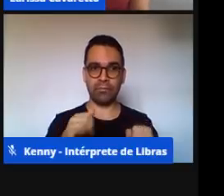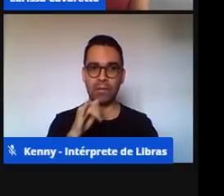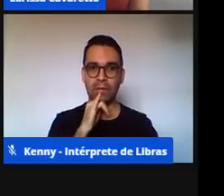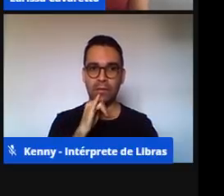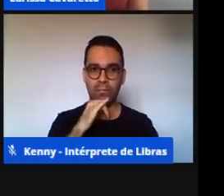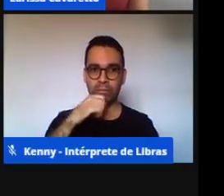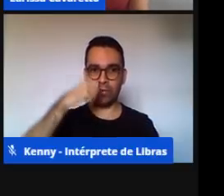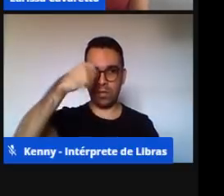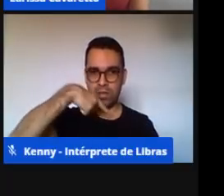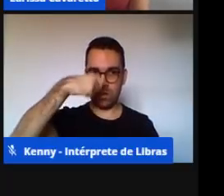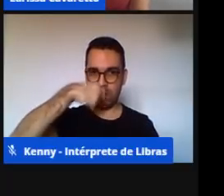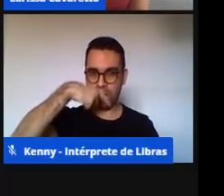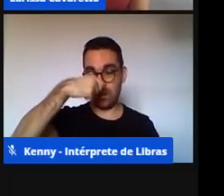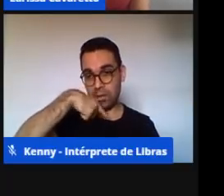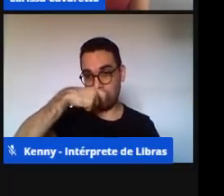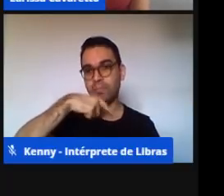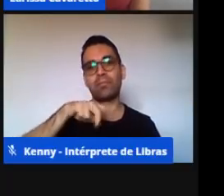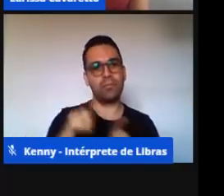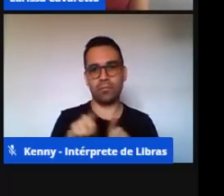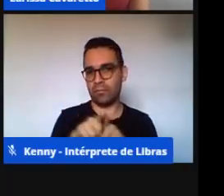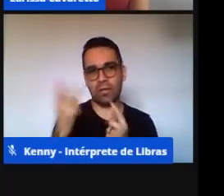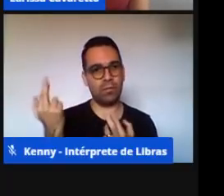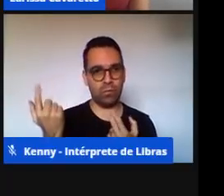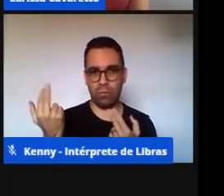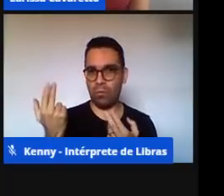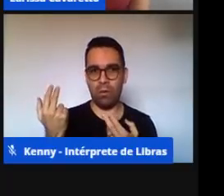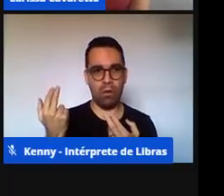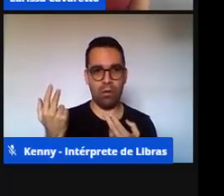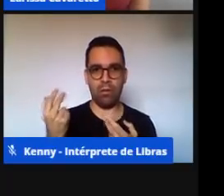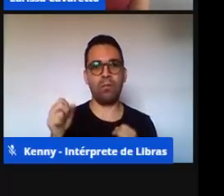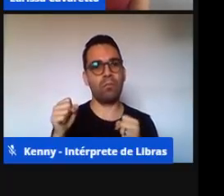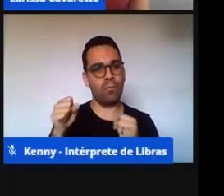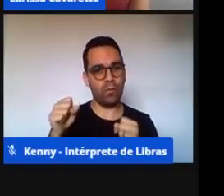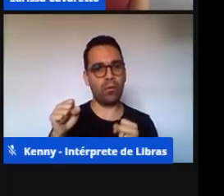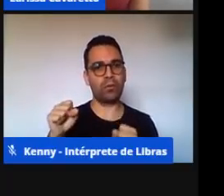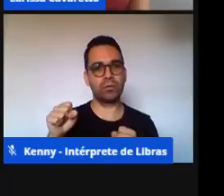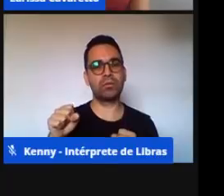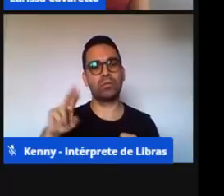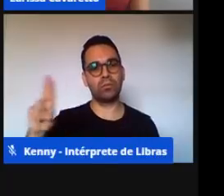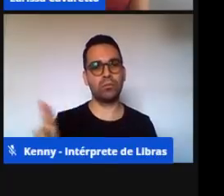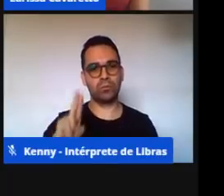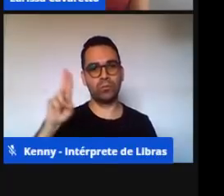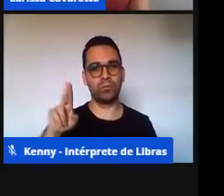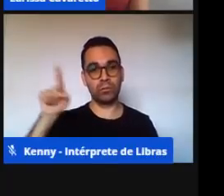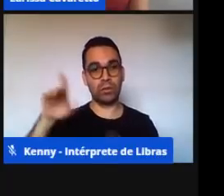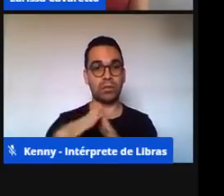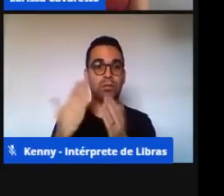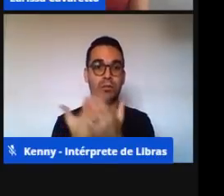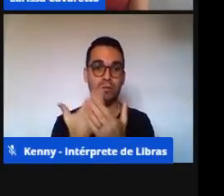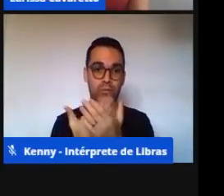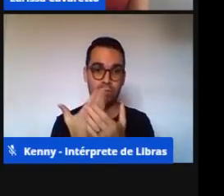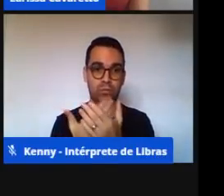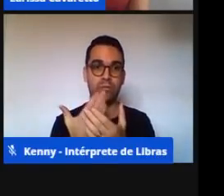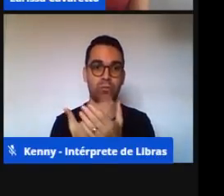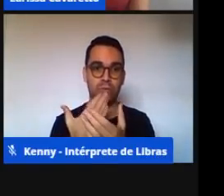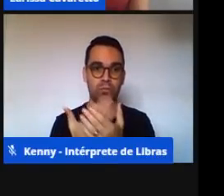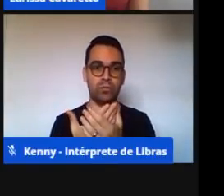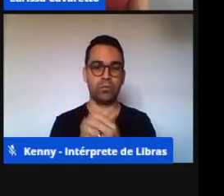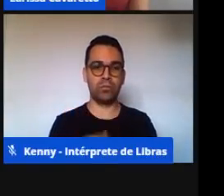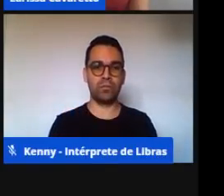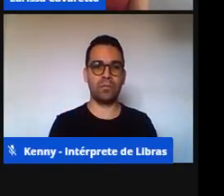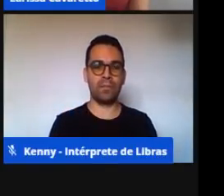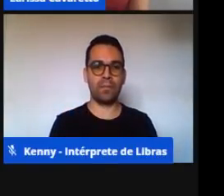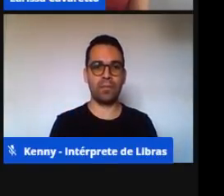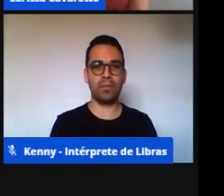exemplo, é transmitida da mesma forma. Então, é um vídeo que pode ser utilizado também para as aulas. E devem ser